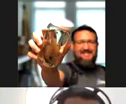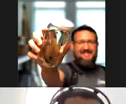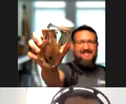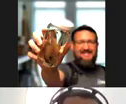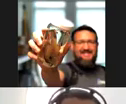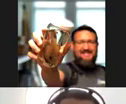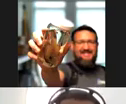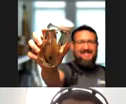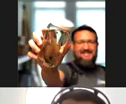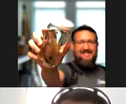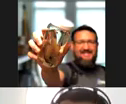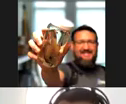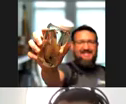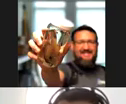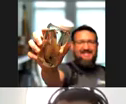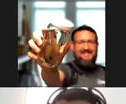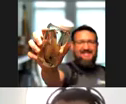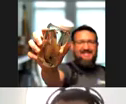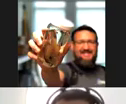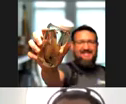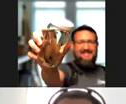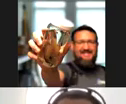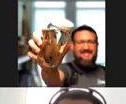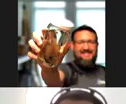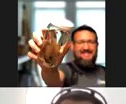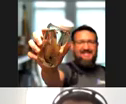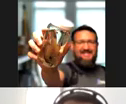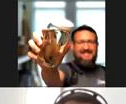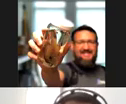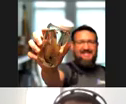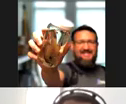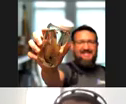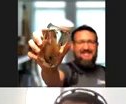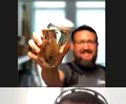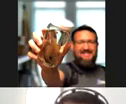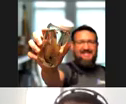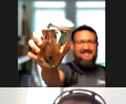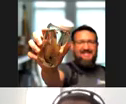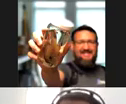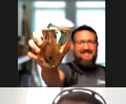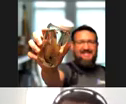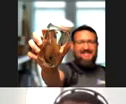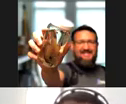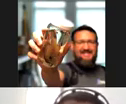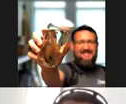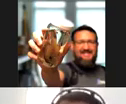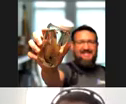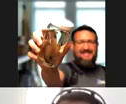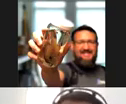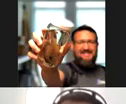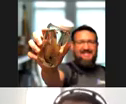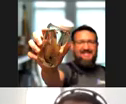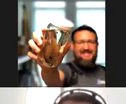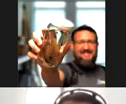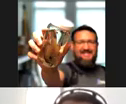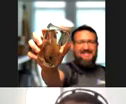mesmo. E eles são orientados aos dados. Então, geralmente, o que a gente tem é que eu vou ter meus dados, eu vou ajustar o modelo, eu vou ver como